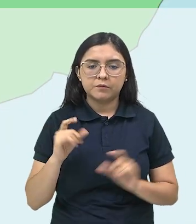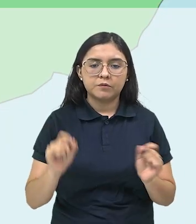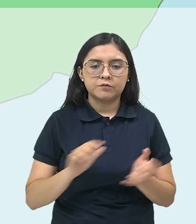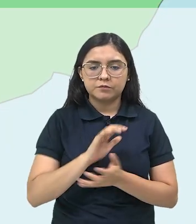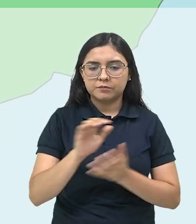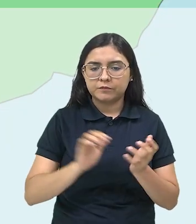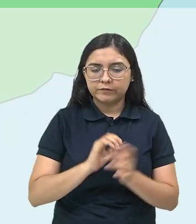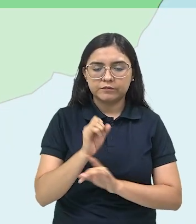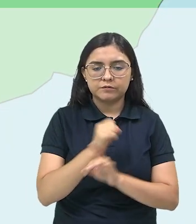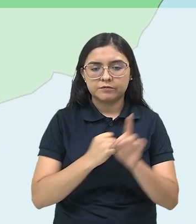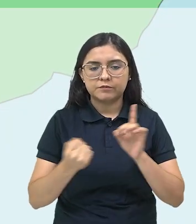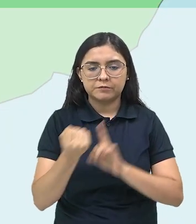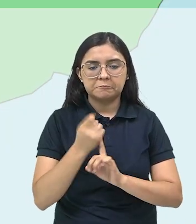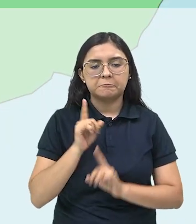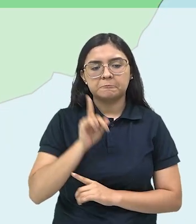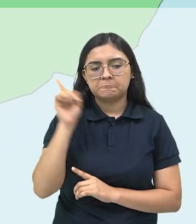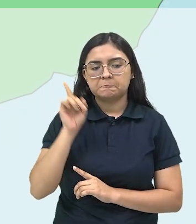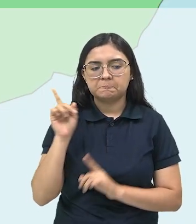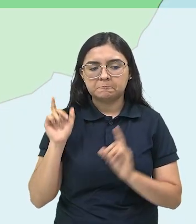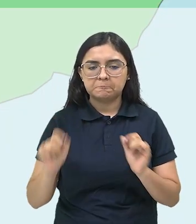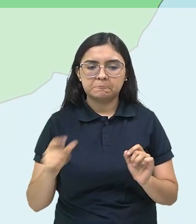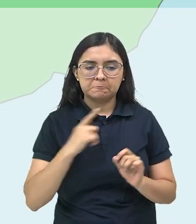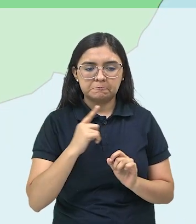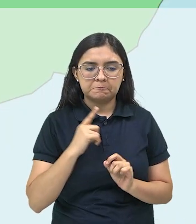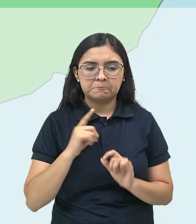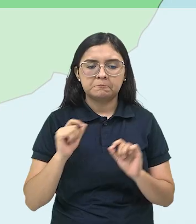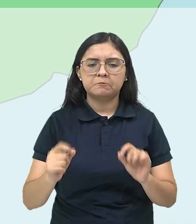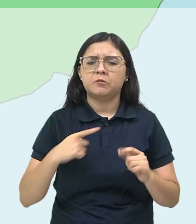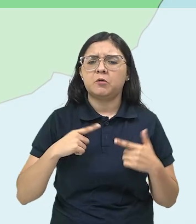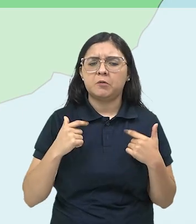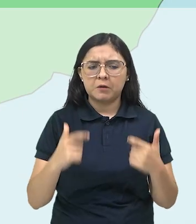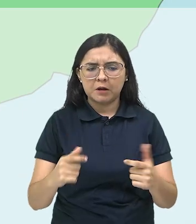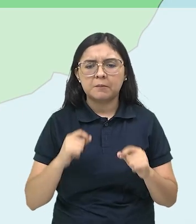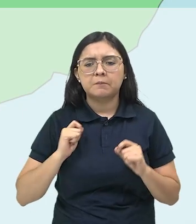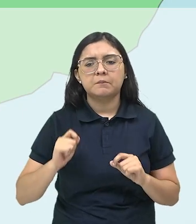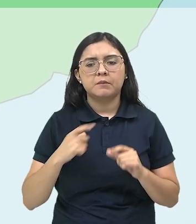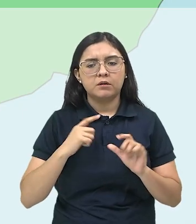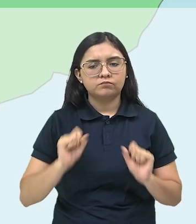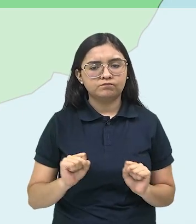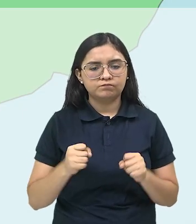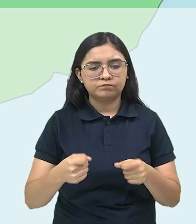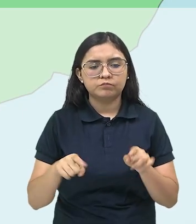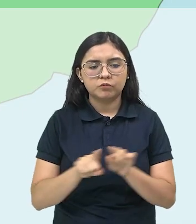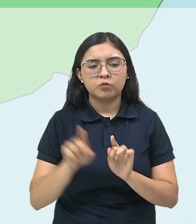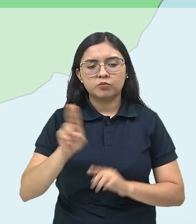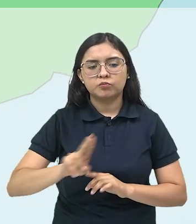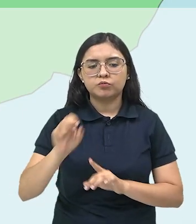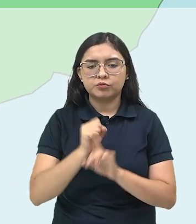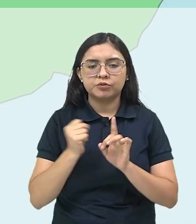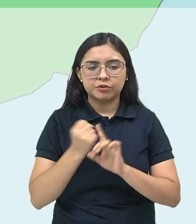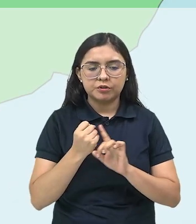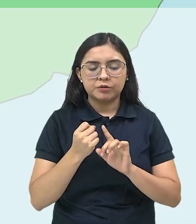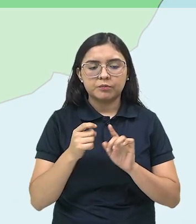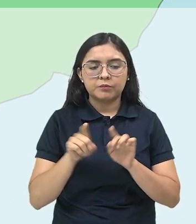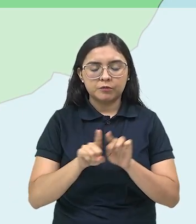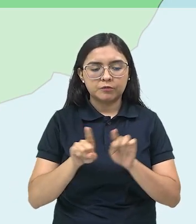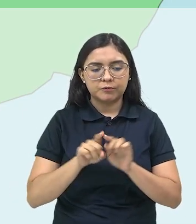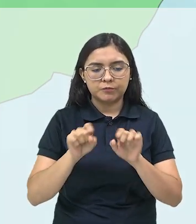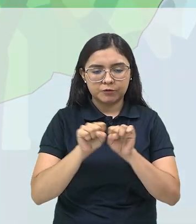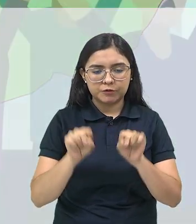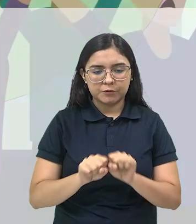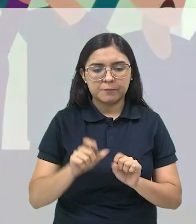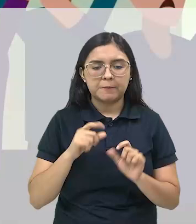movimentos sociais por lá fizeram uma verdadeira guerra pelo melhor uso do sistema de água e de esgoto